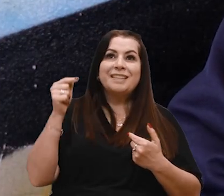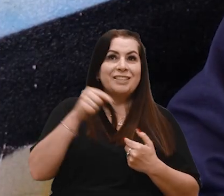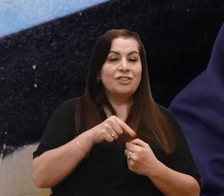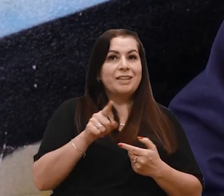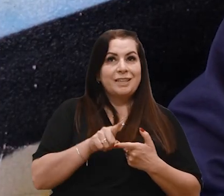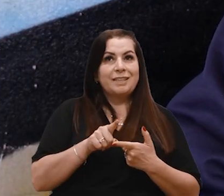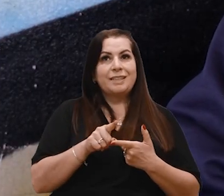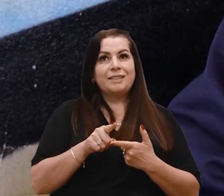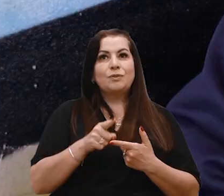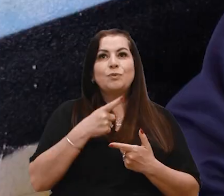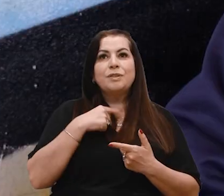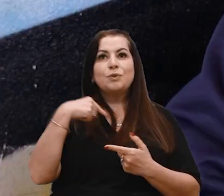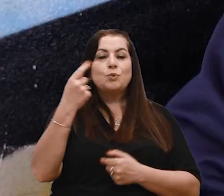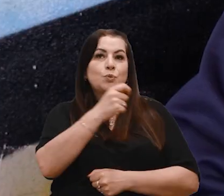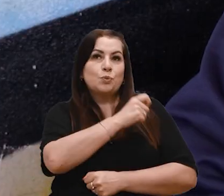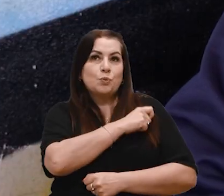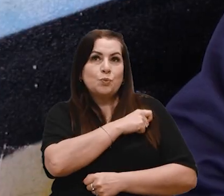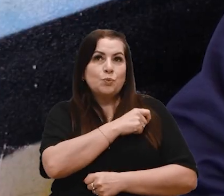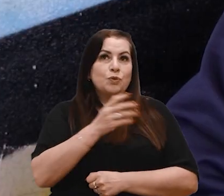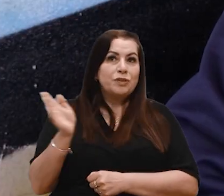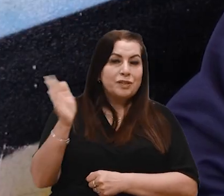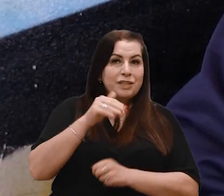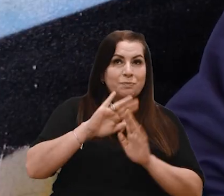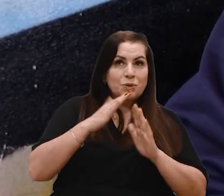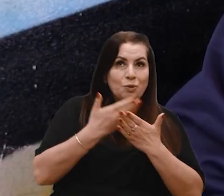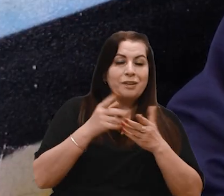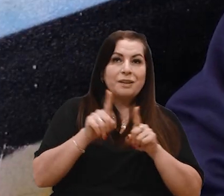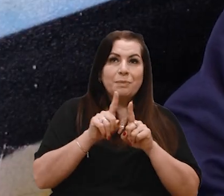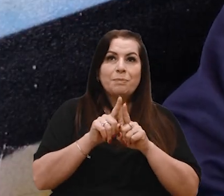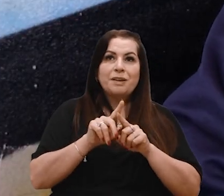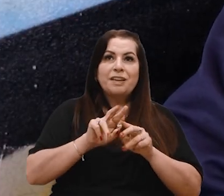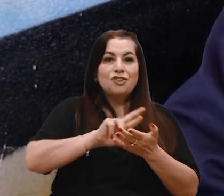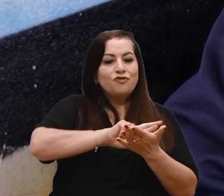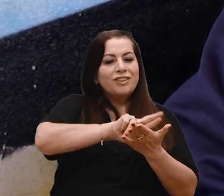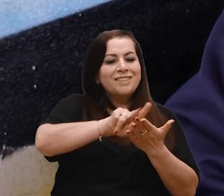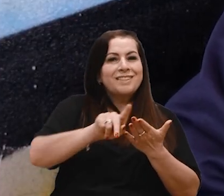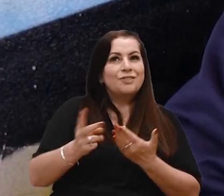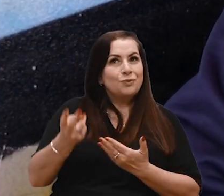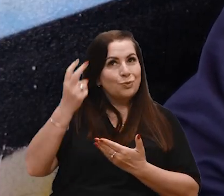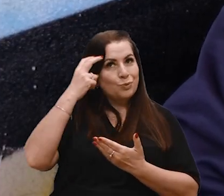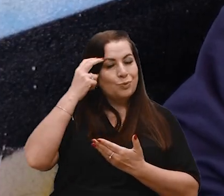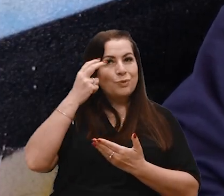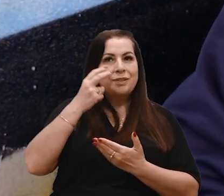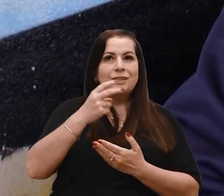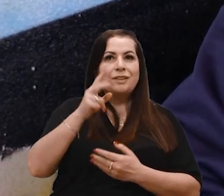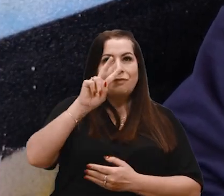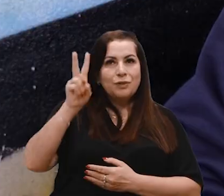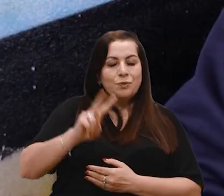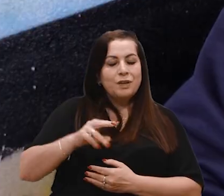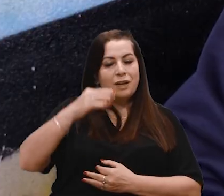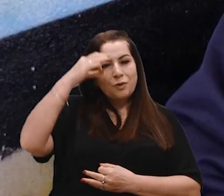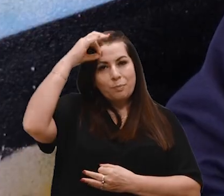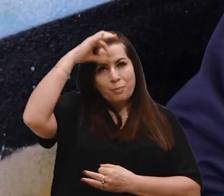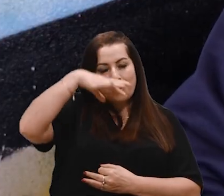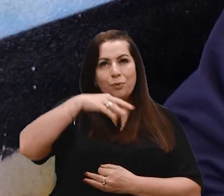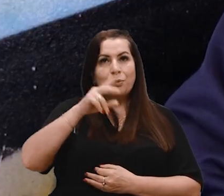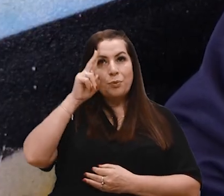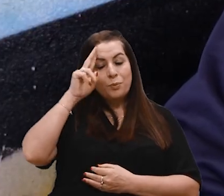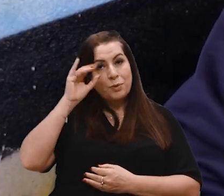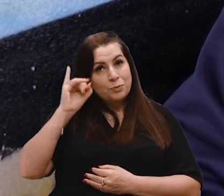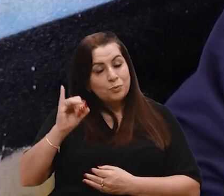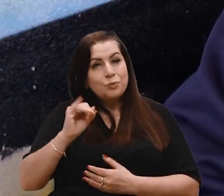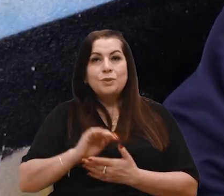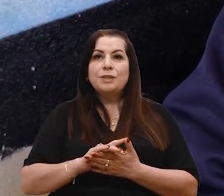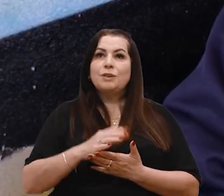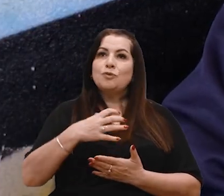coisa que eu gostaria de trazer, né, que eu gostaria que os outros alunos e estudantes trouxessem para a escola, que é essa diversidade de culturas que tem, tanto na Venezuela, no